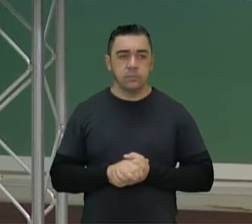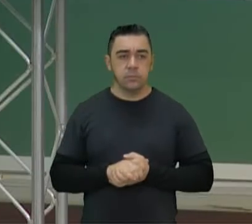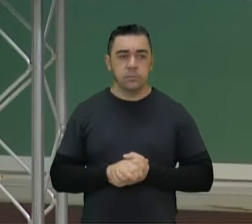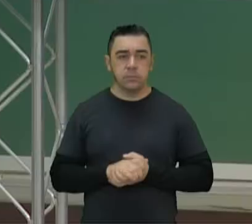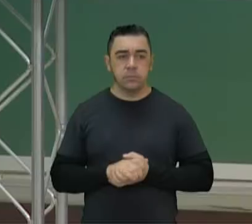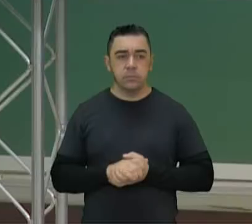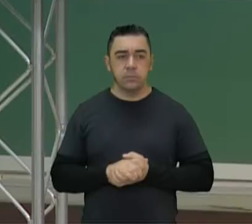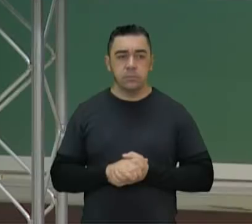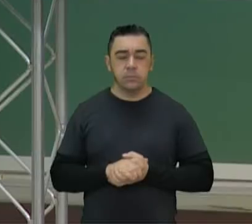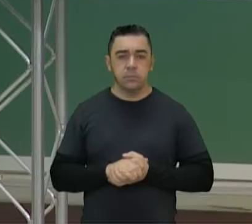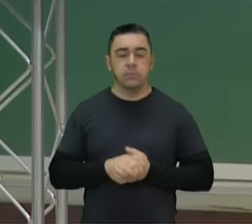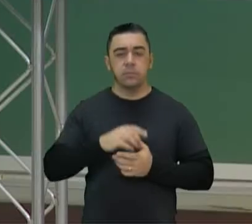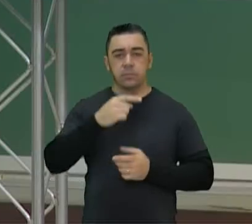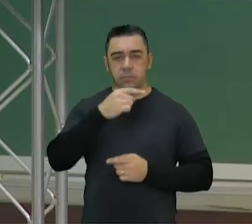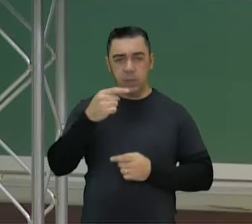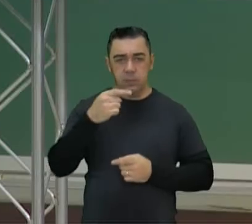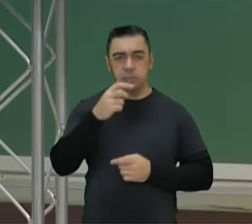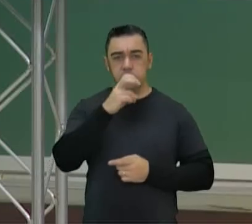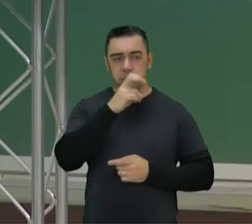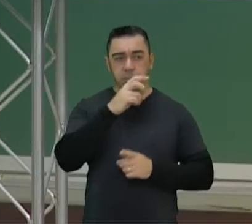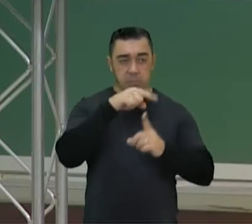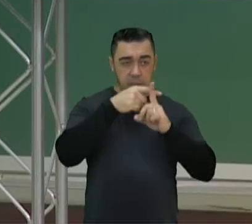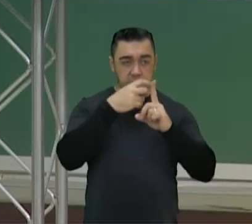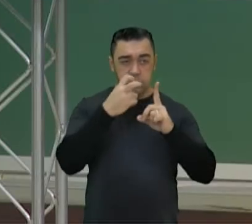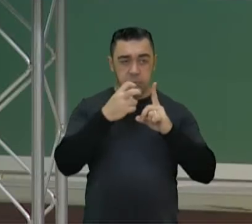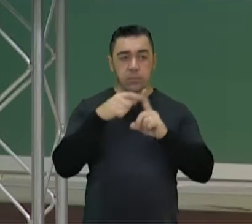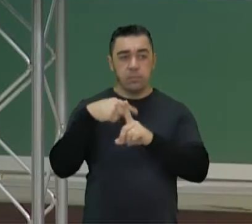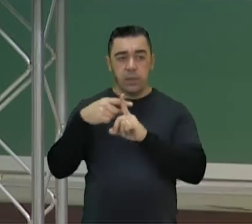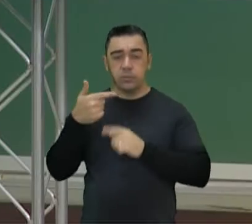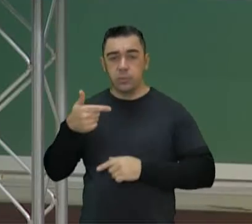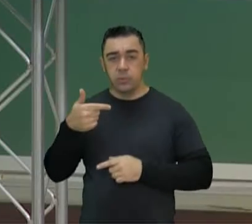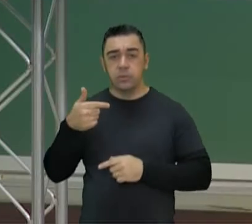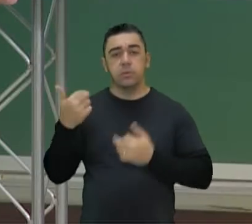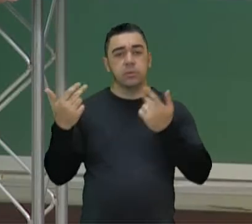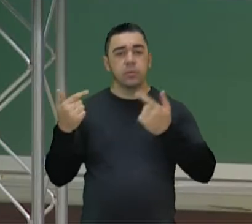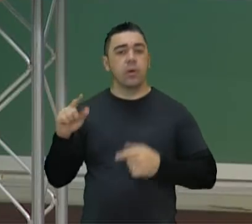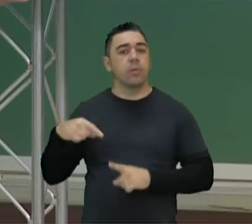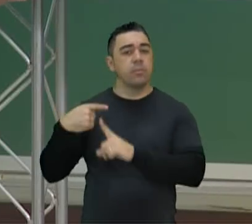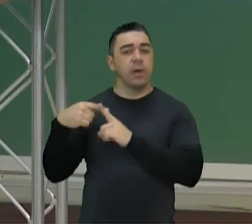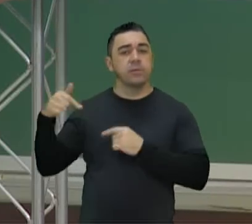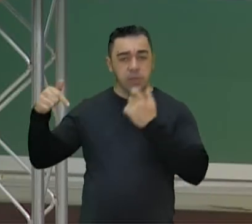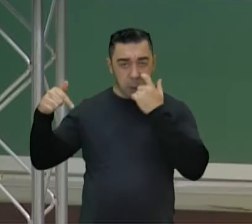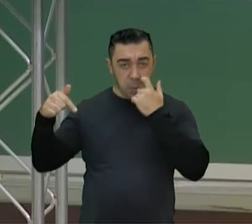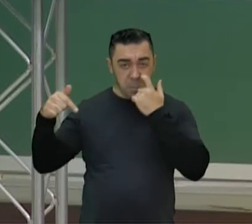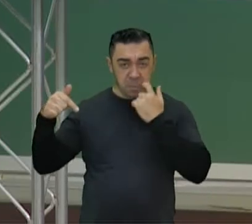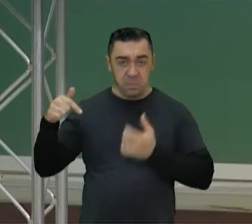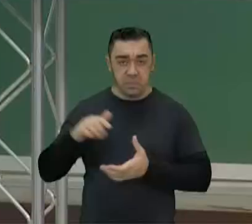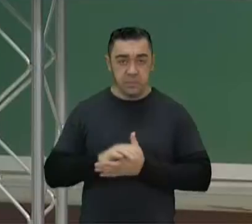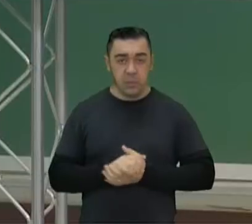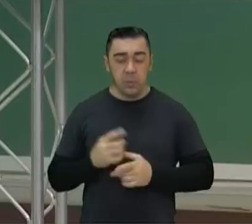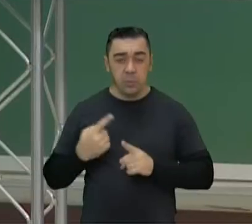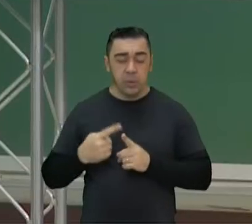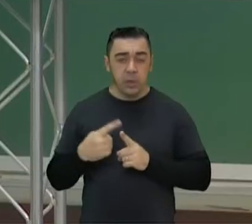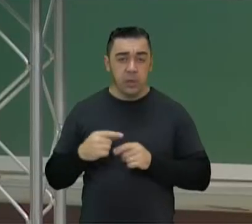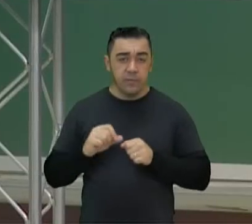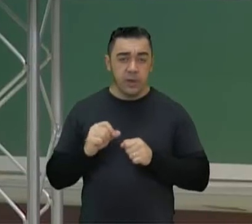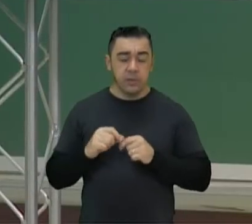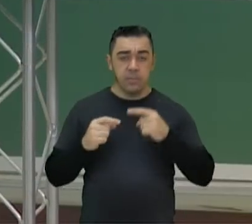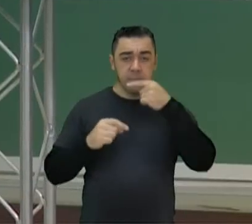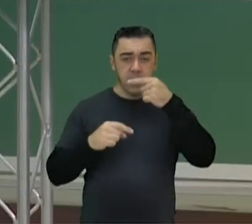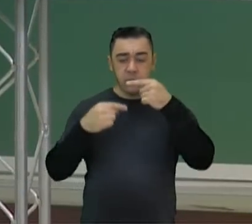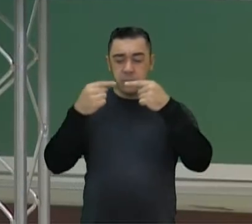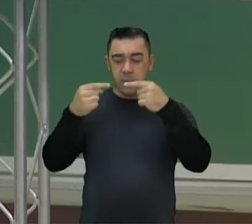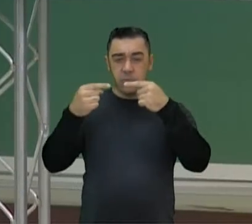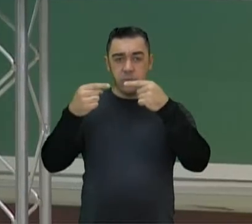o oposto do mais 2 fica mais 5 mais 2, igual a mais 7, porque você vai somar